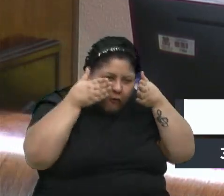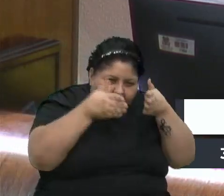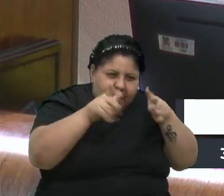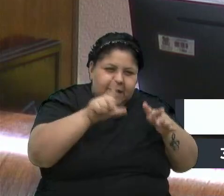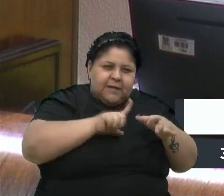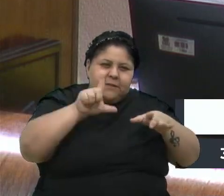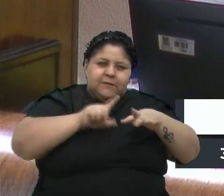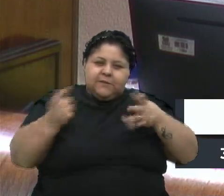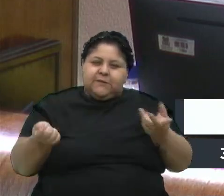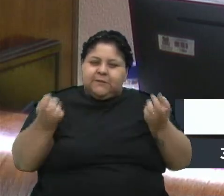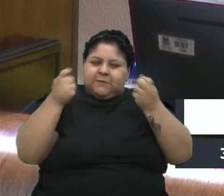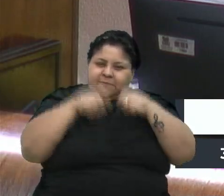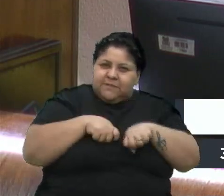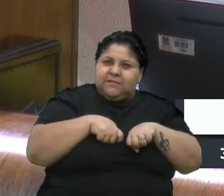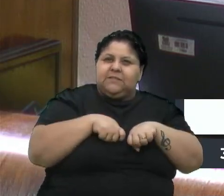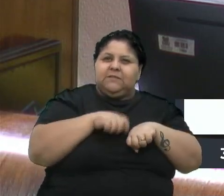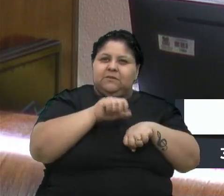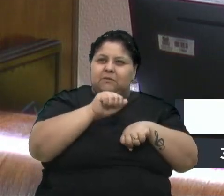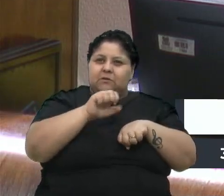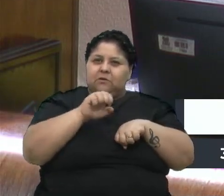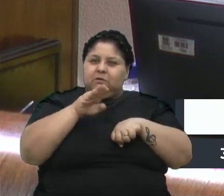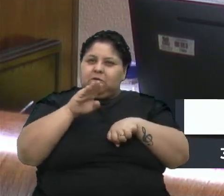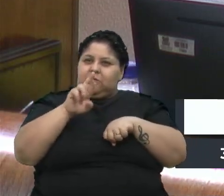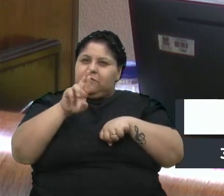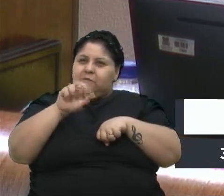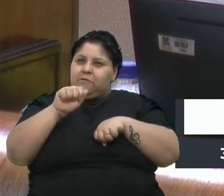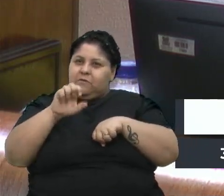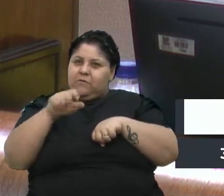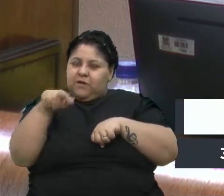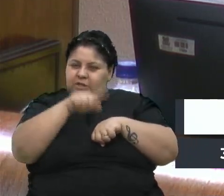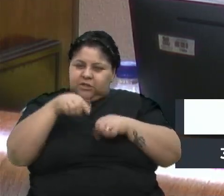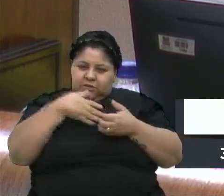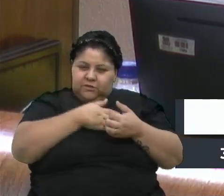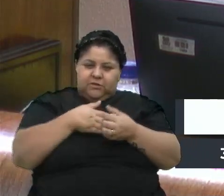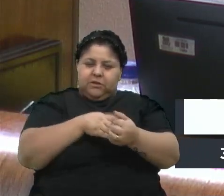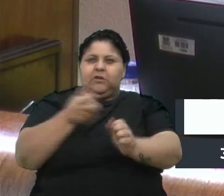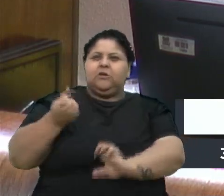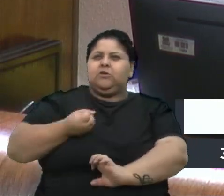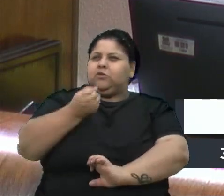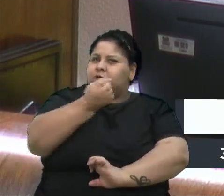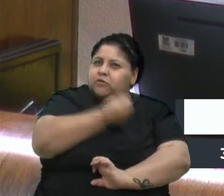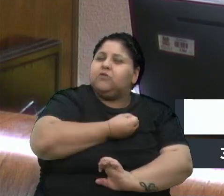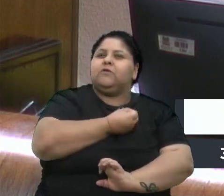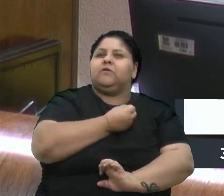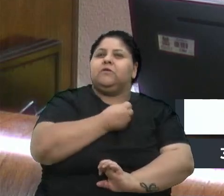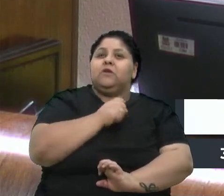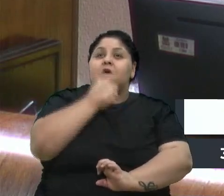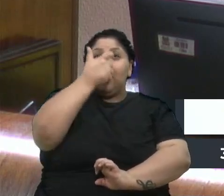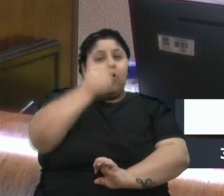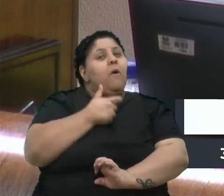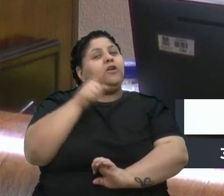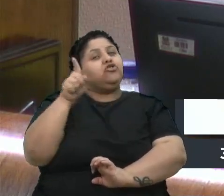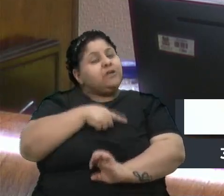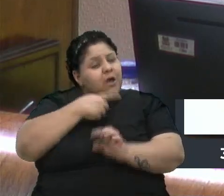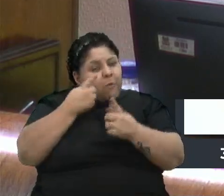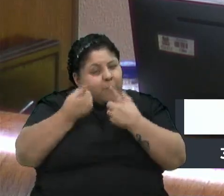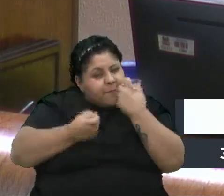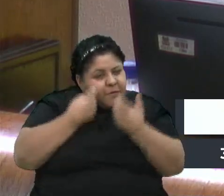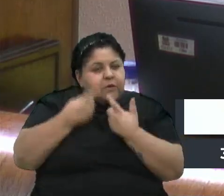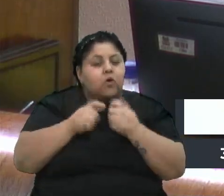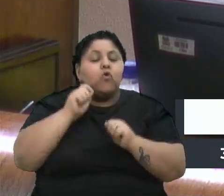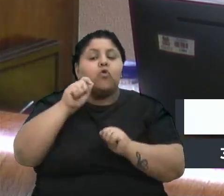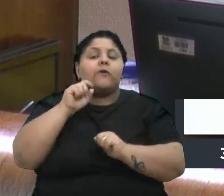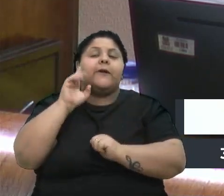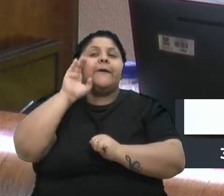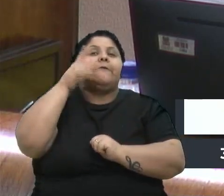com o Sebrae. A gente tem acompanhado os números do Capacita Caxias, por exemplo. Então, eu acho que essa é uma preocupação. O que está acontecendo,